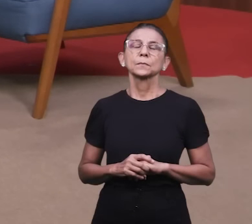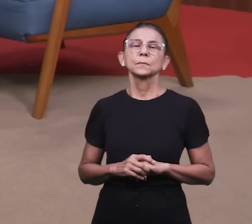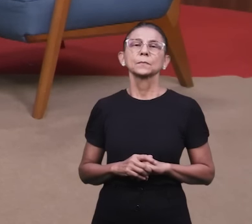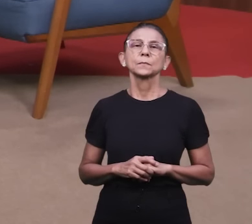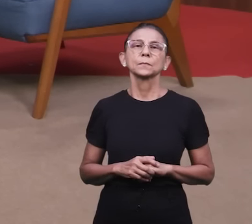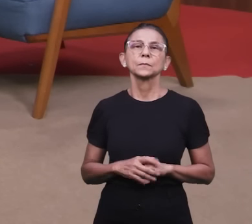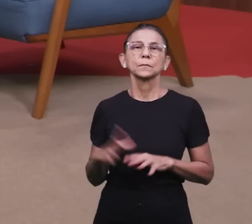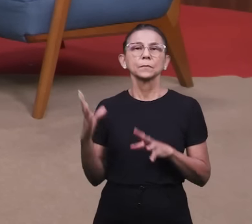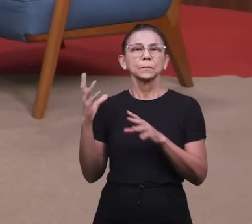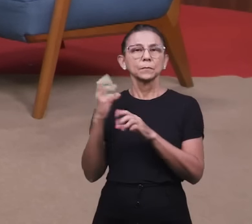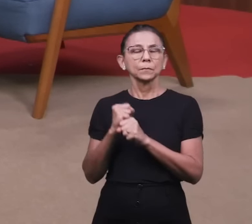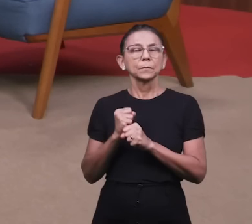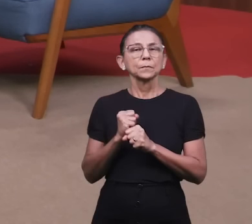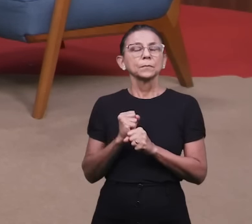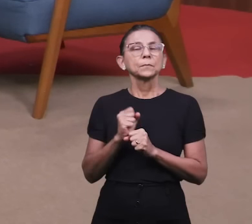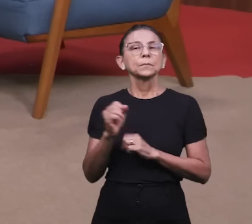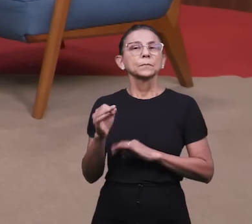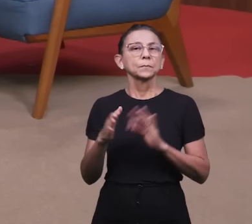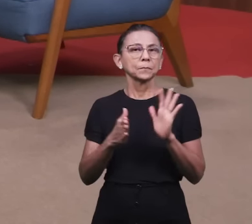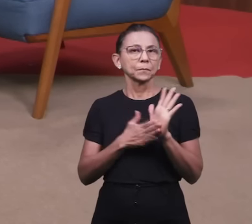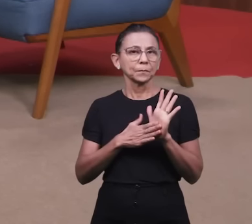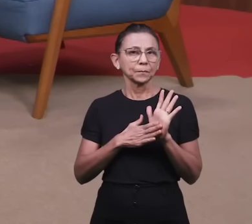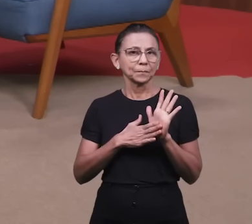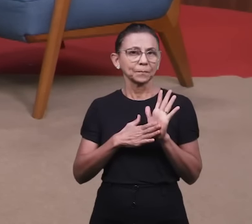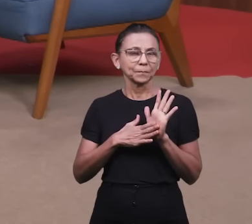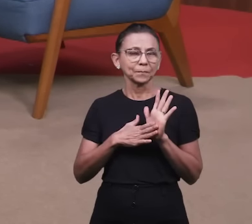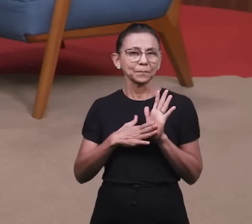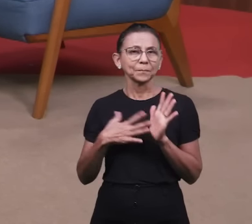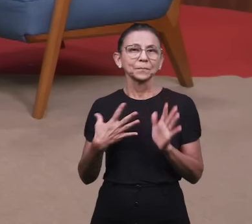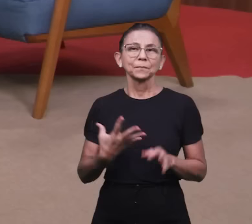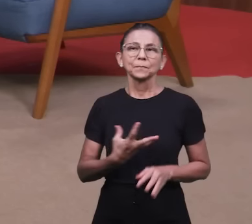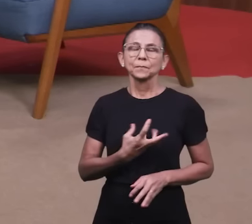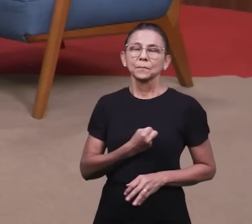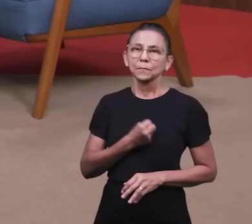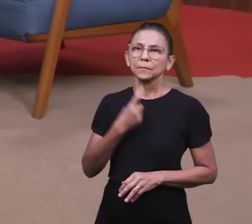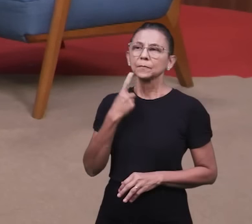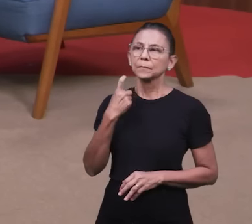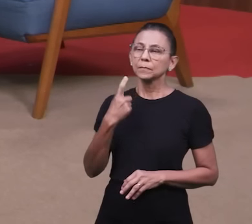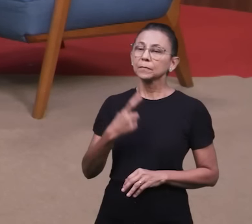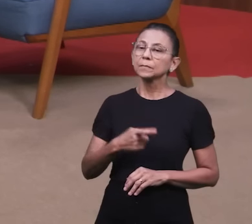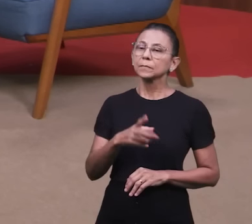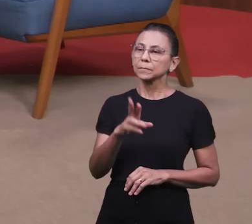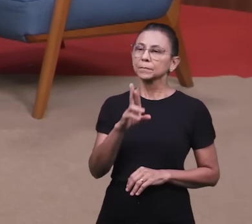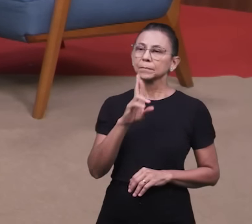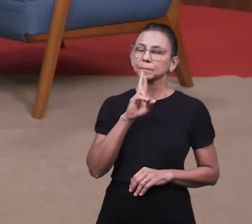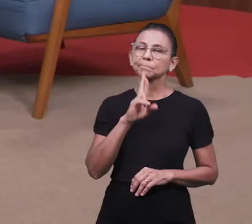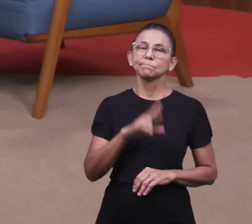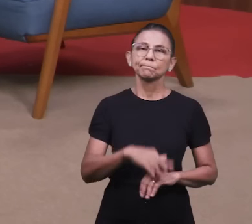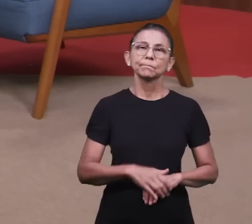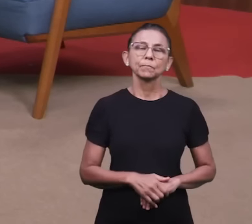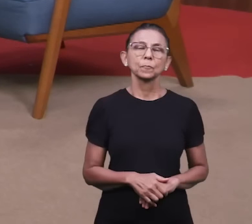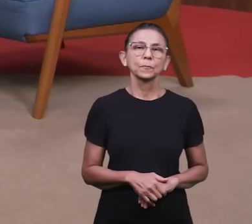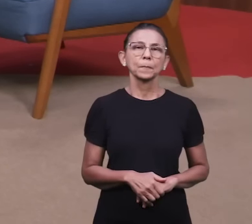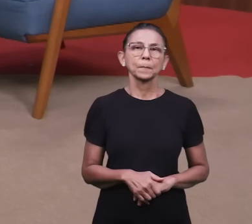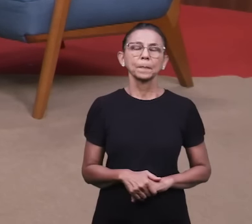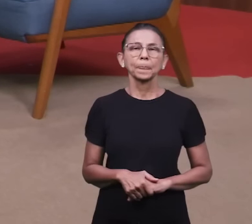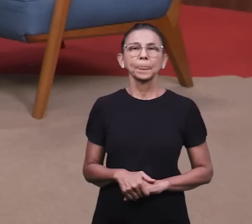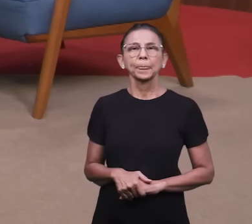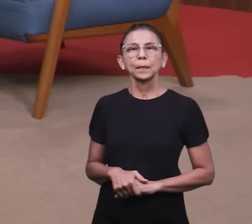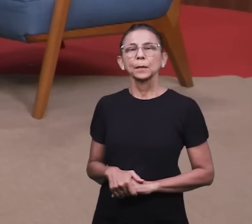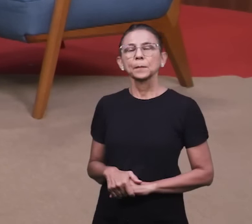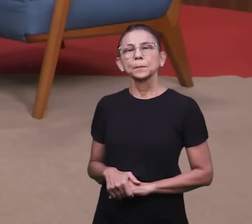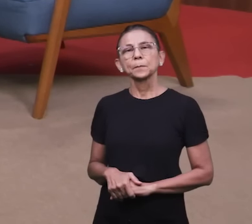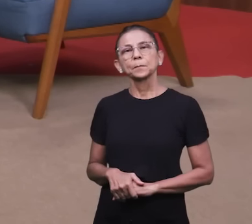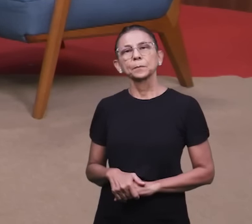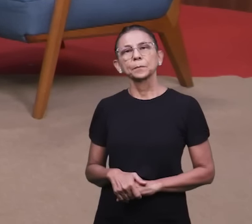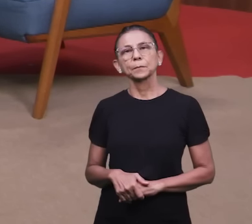é muito interessante entendermos isso né e a gente tá se delongando um pouquinho nessa primeira afirmação que o